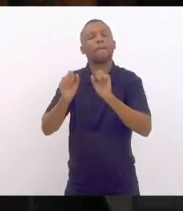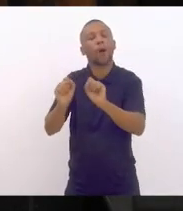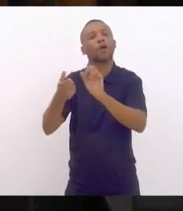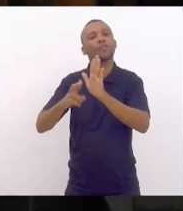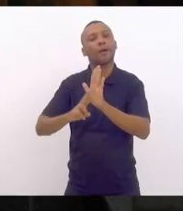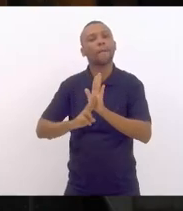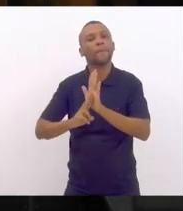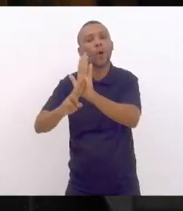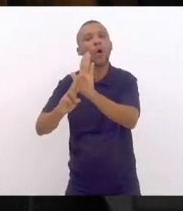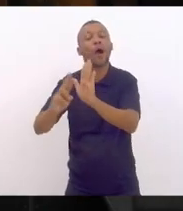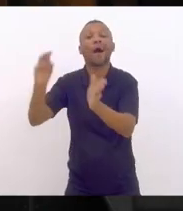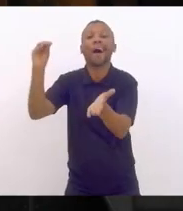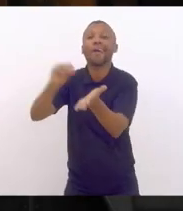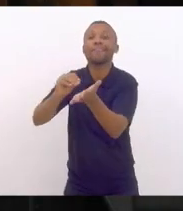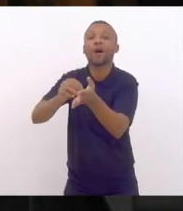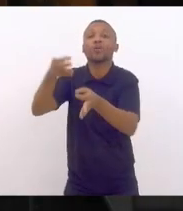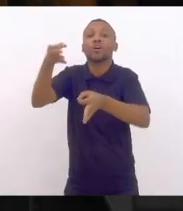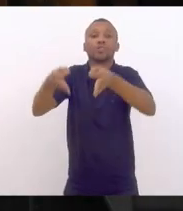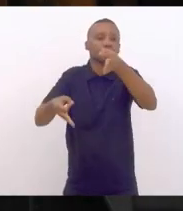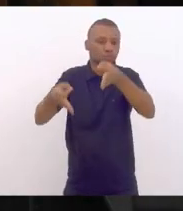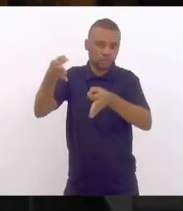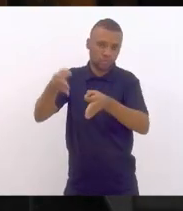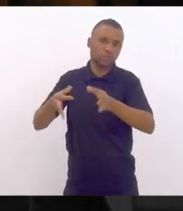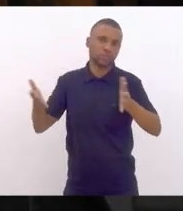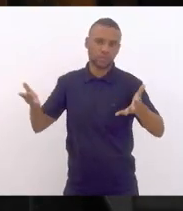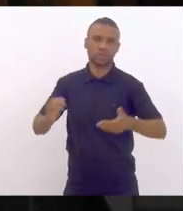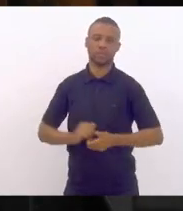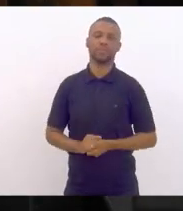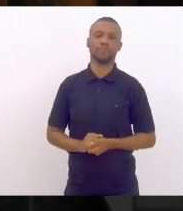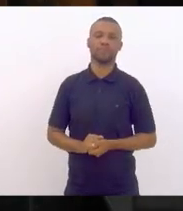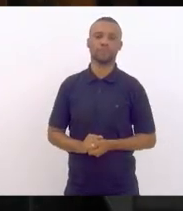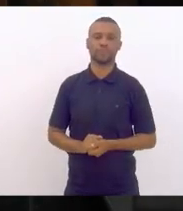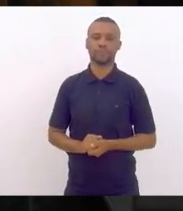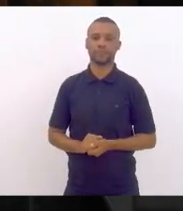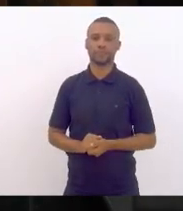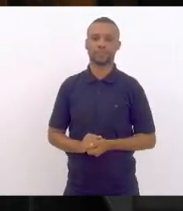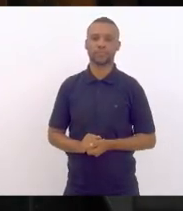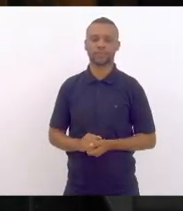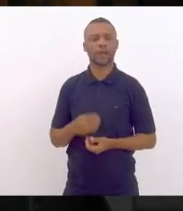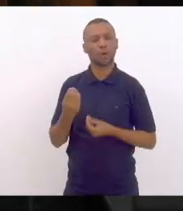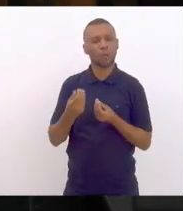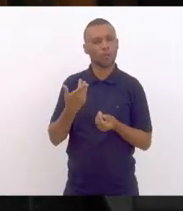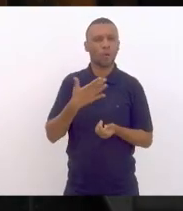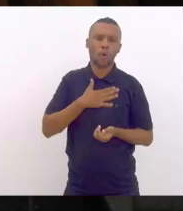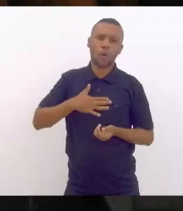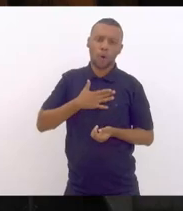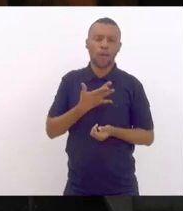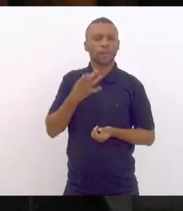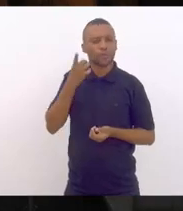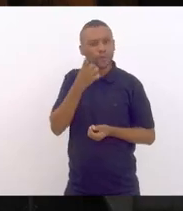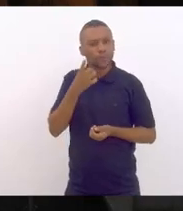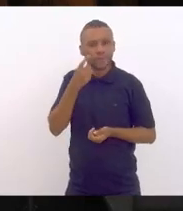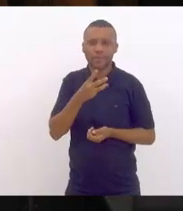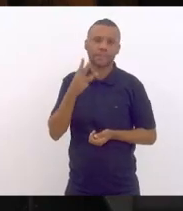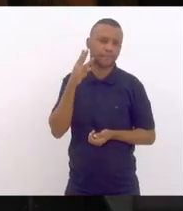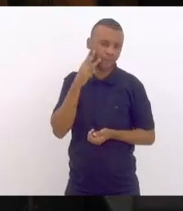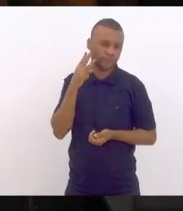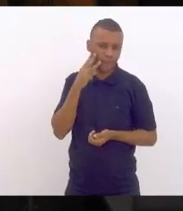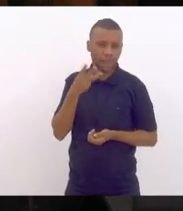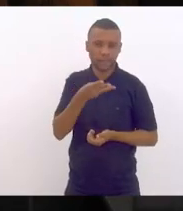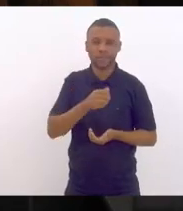a injustiça até porque como gosta ali o Deputado valdeck Carneiro